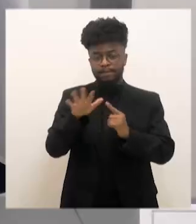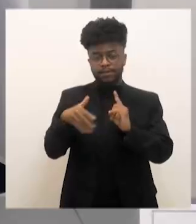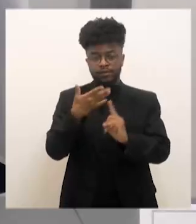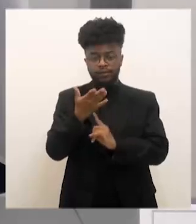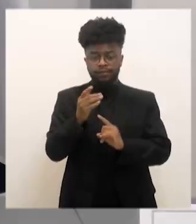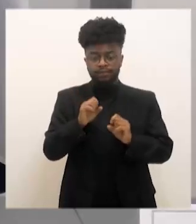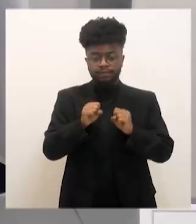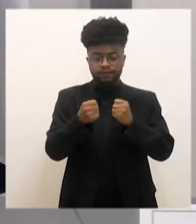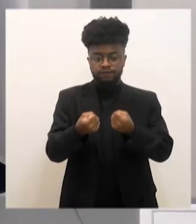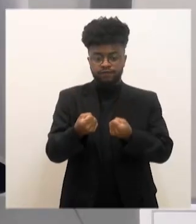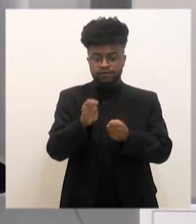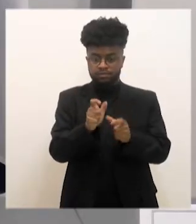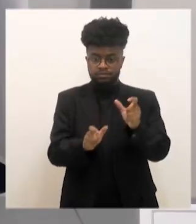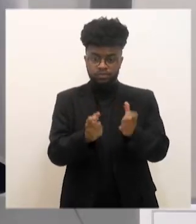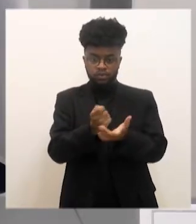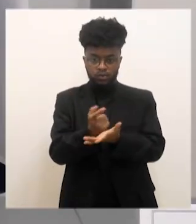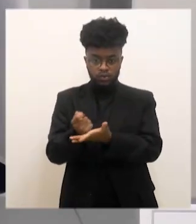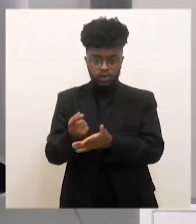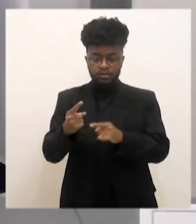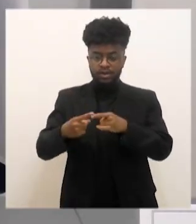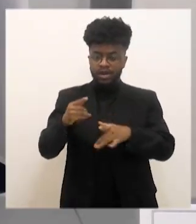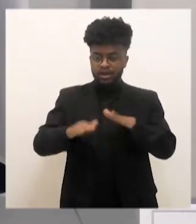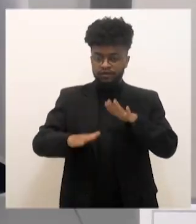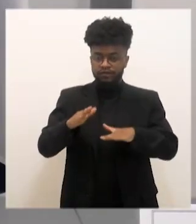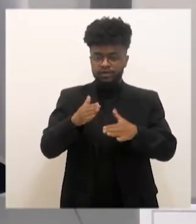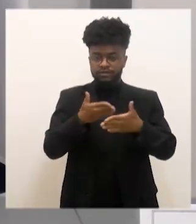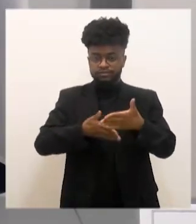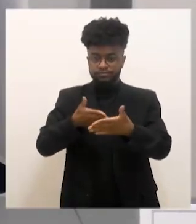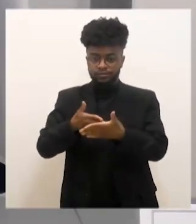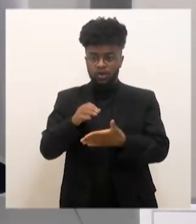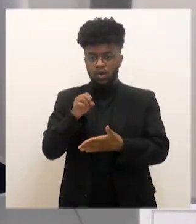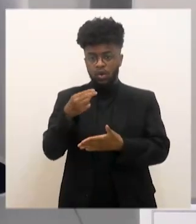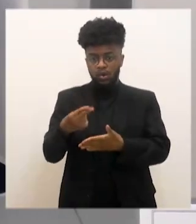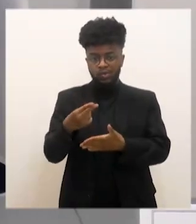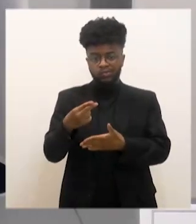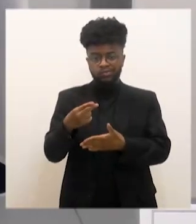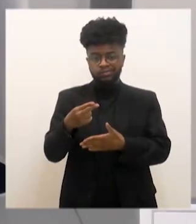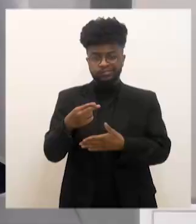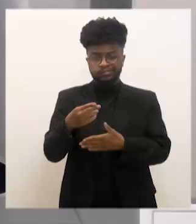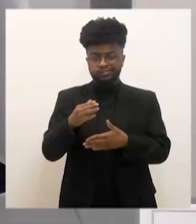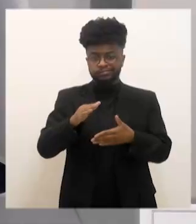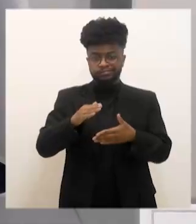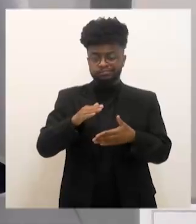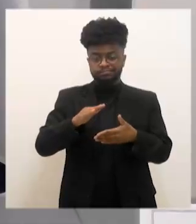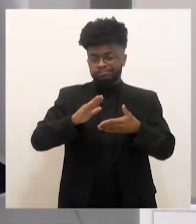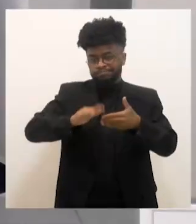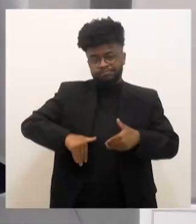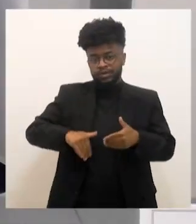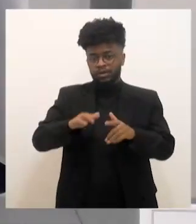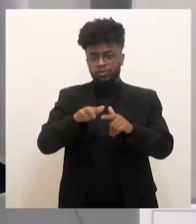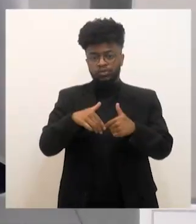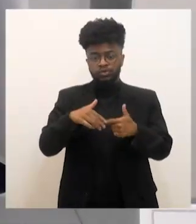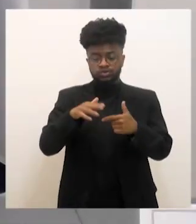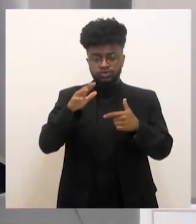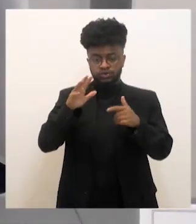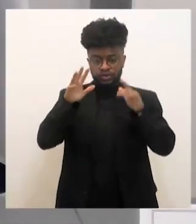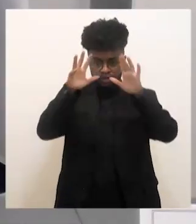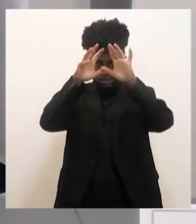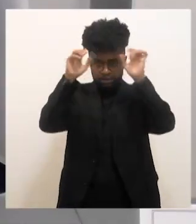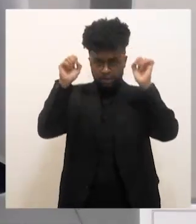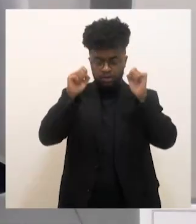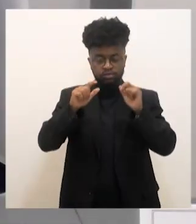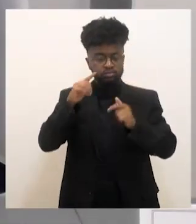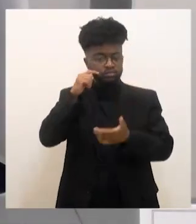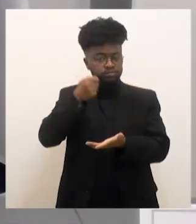que muitas vezes nos é impedido ou cerceado por conta, inclusive, de decisões dos tribunais superiores. Eu faço também